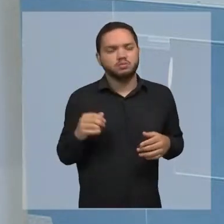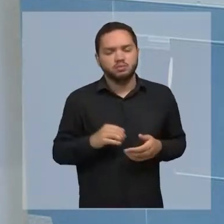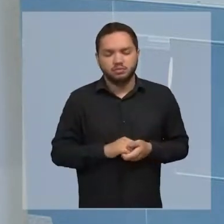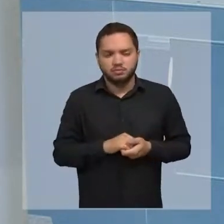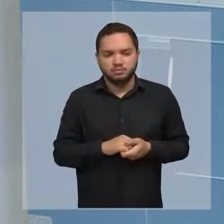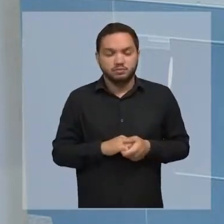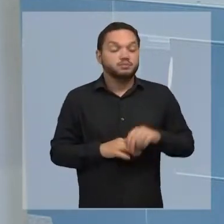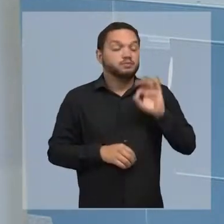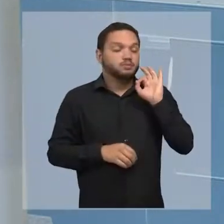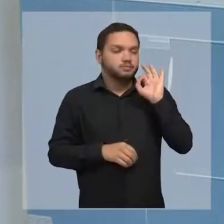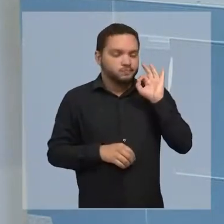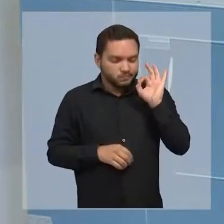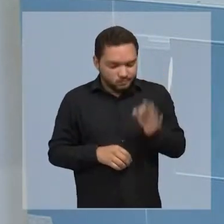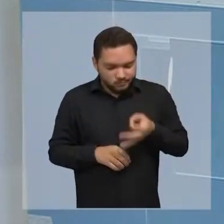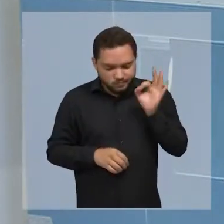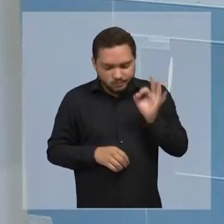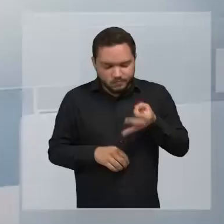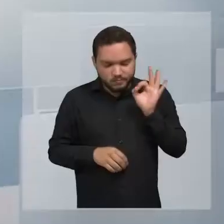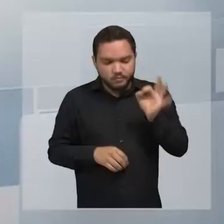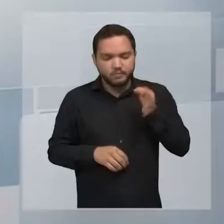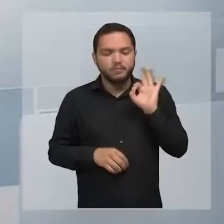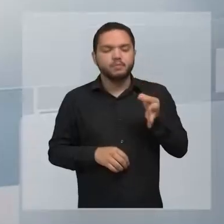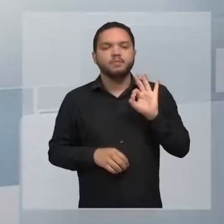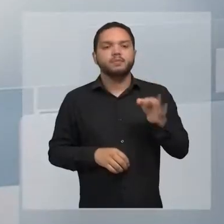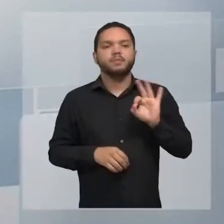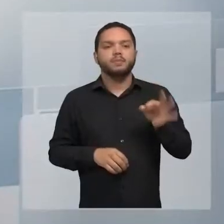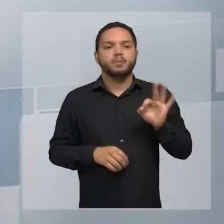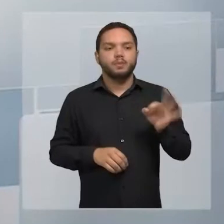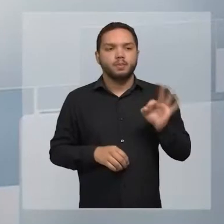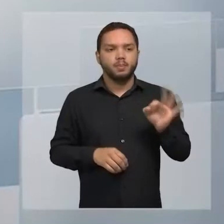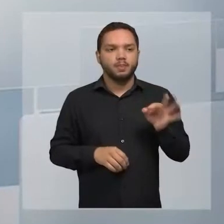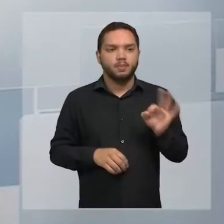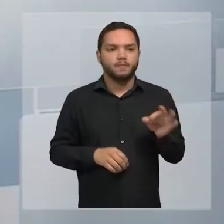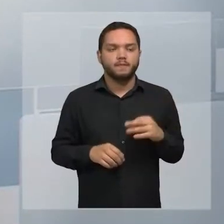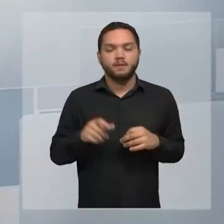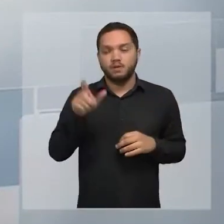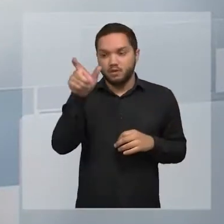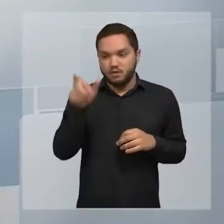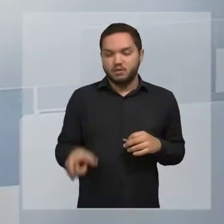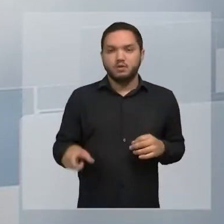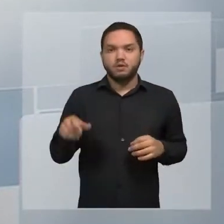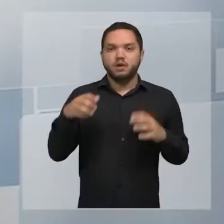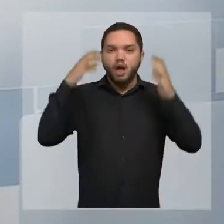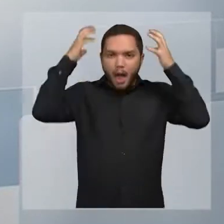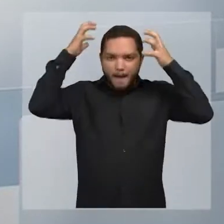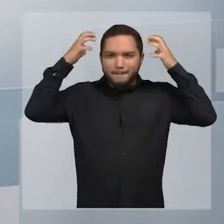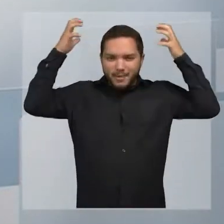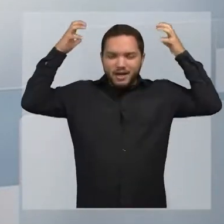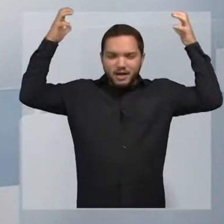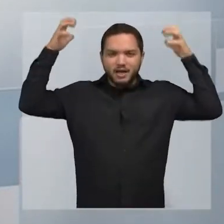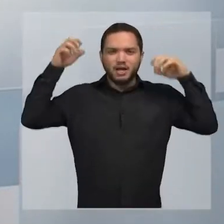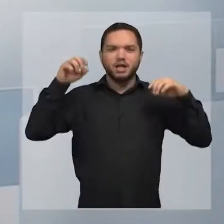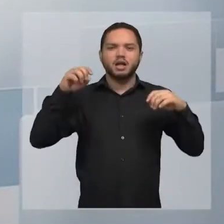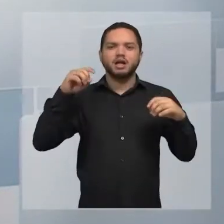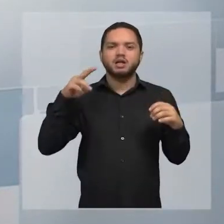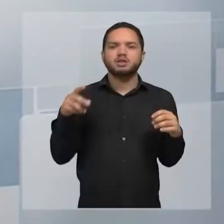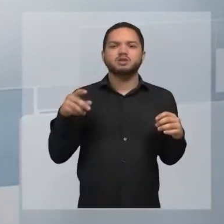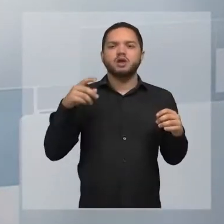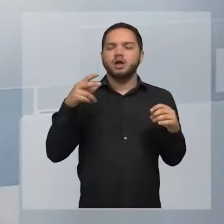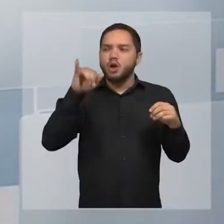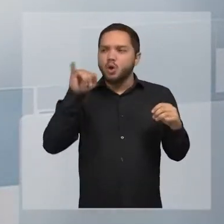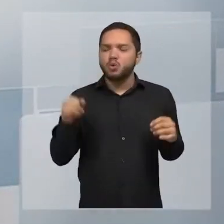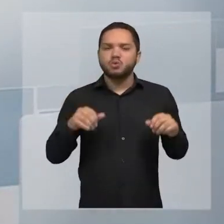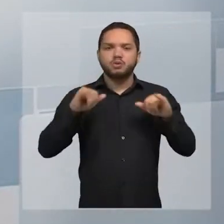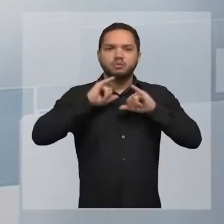acho que... Não concordam tanto com... É um reducionismo. Eu acho que tentar reduzir o papel da Marielle a apenas